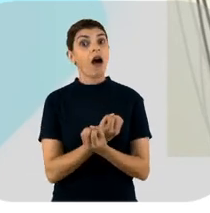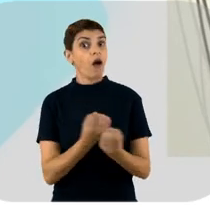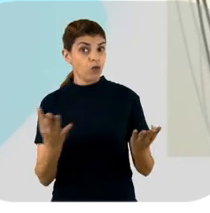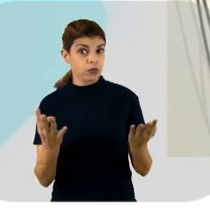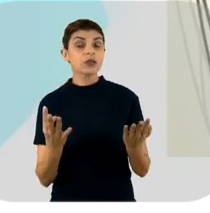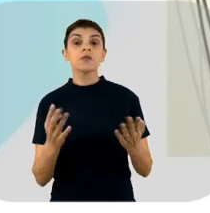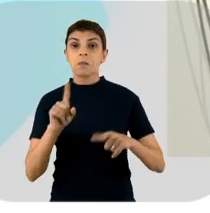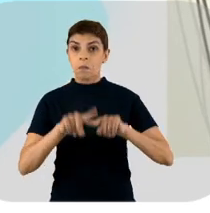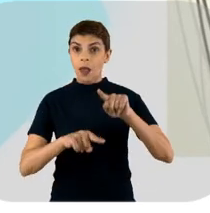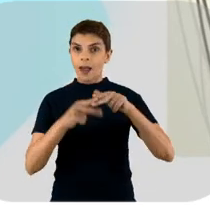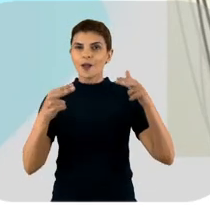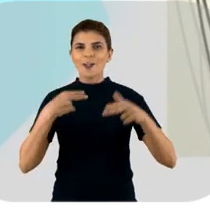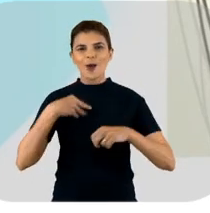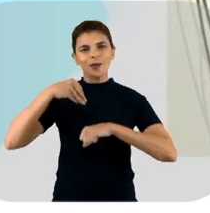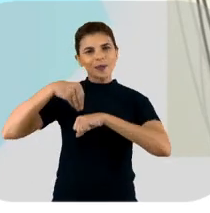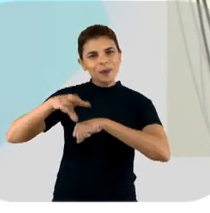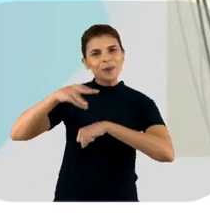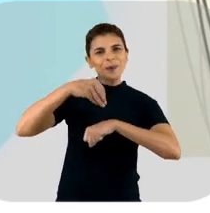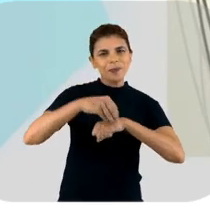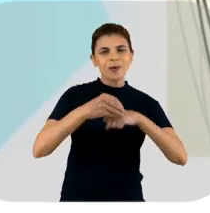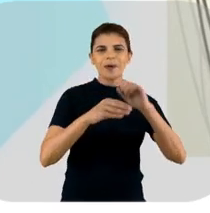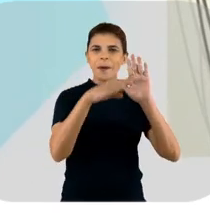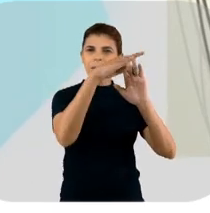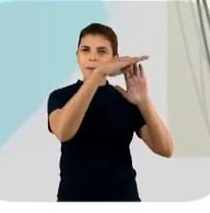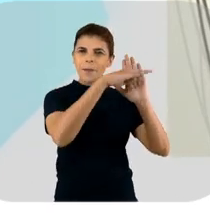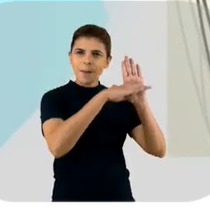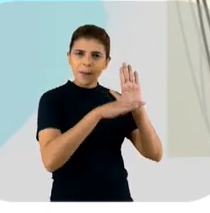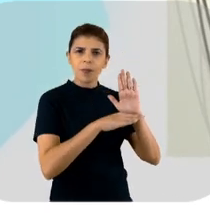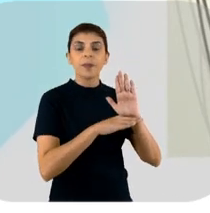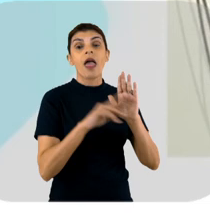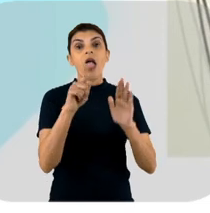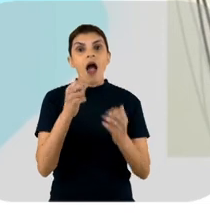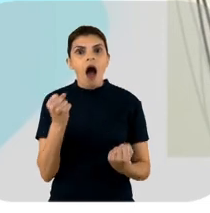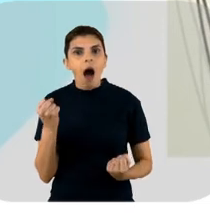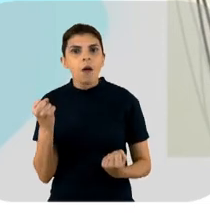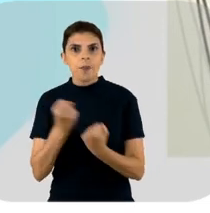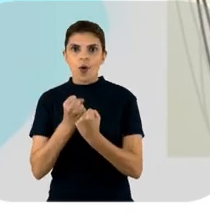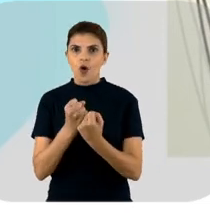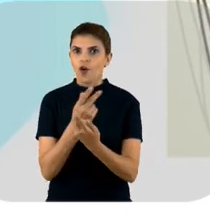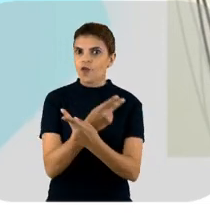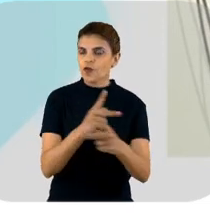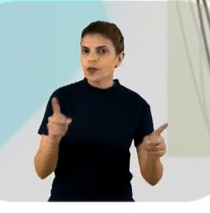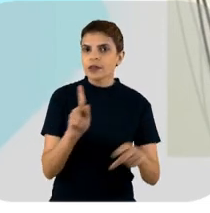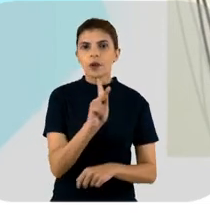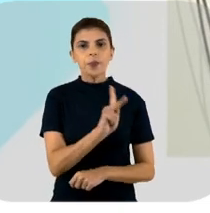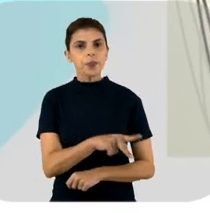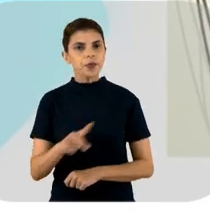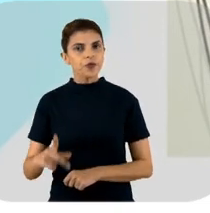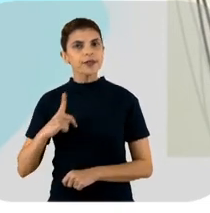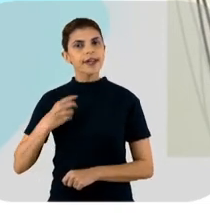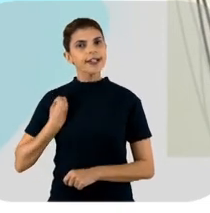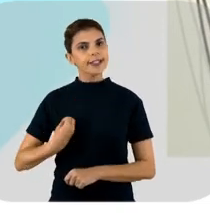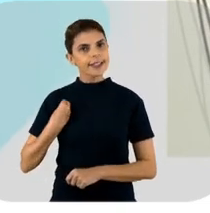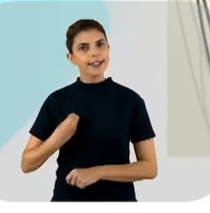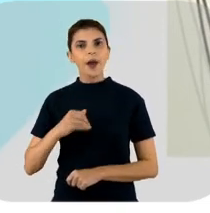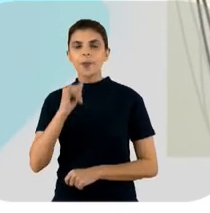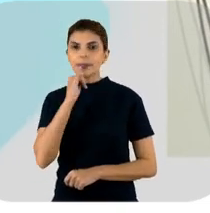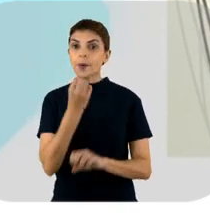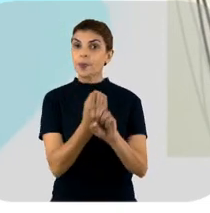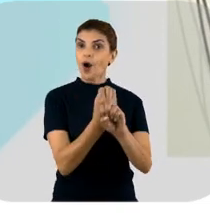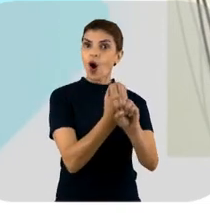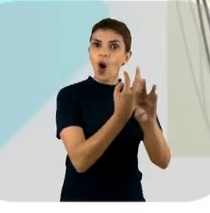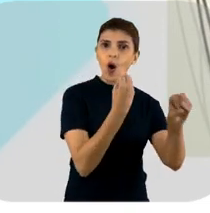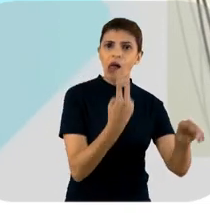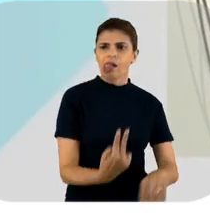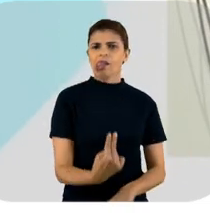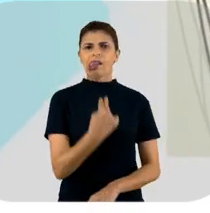alguns materiais que eu levantei rapidamente, um pouco de apoio para vocês, professores que estão indo para